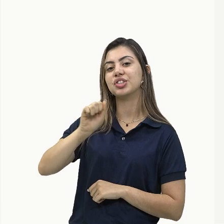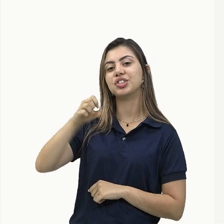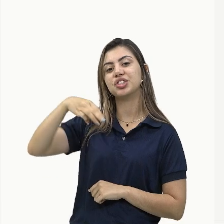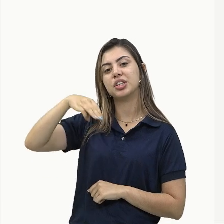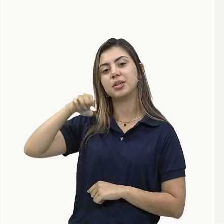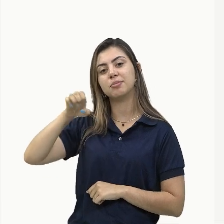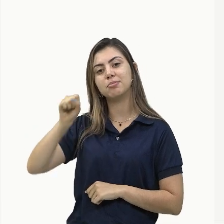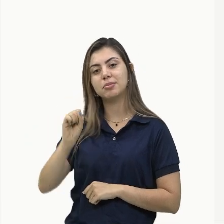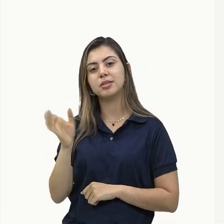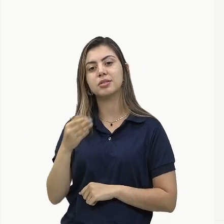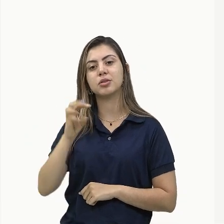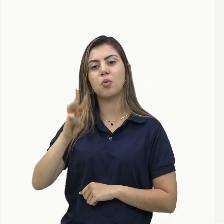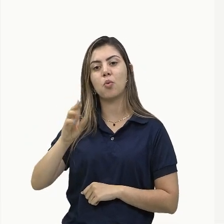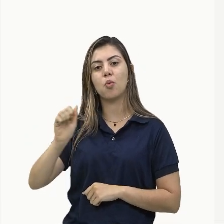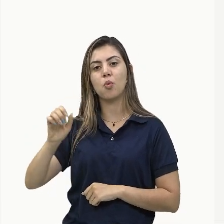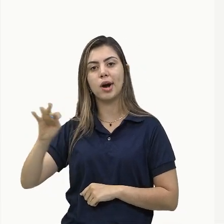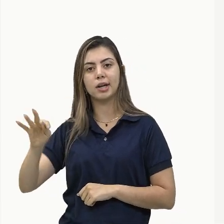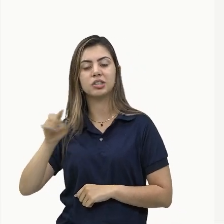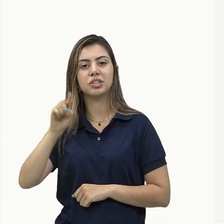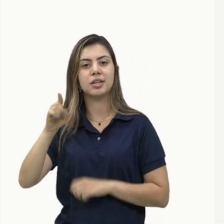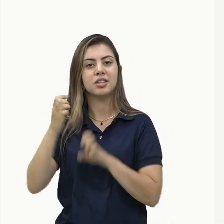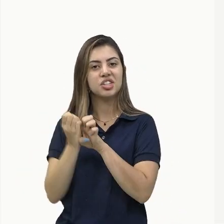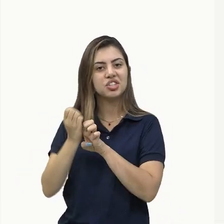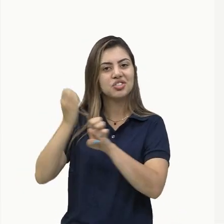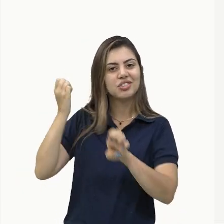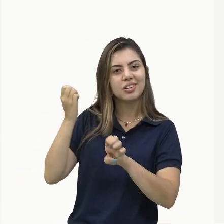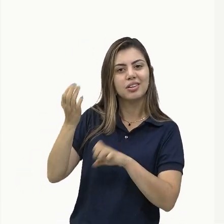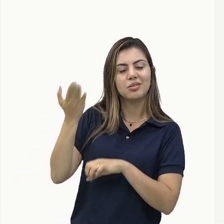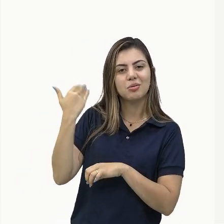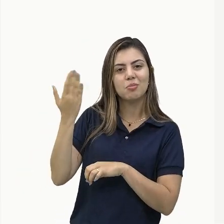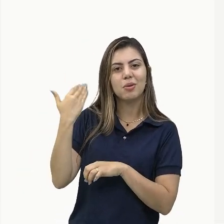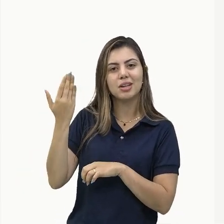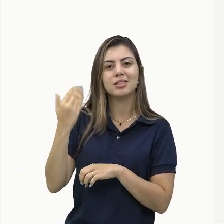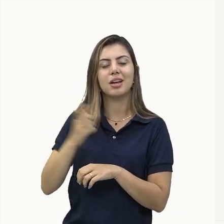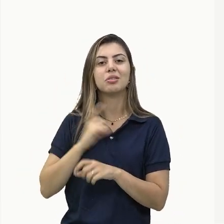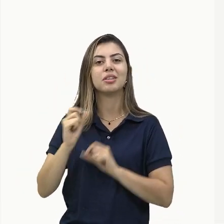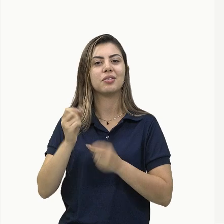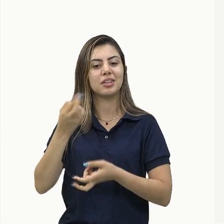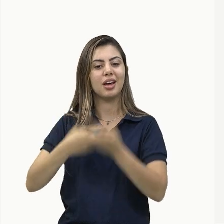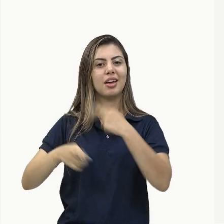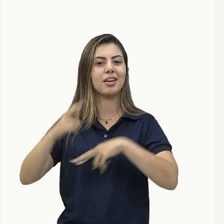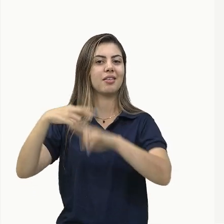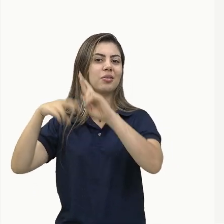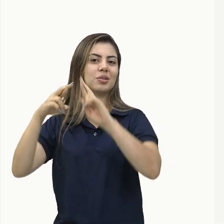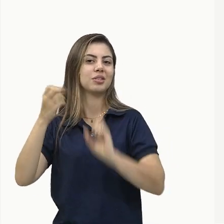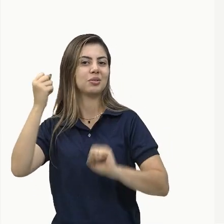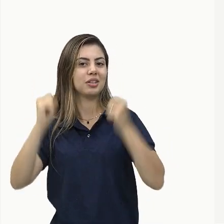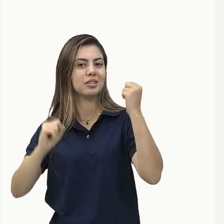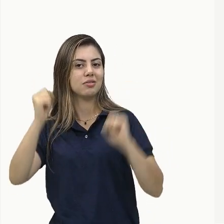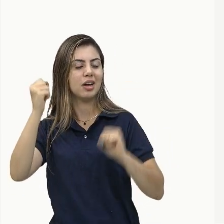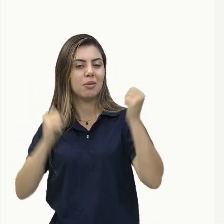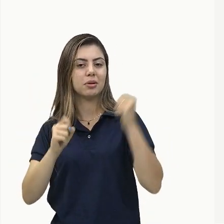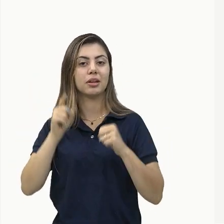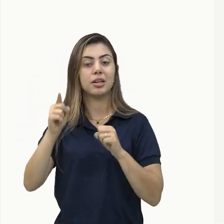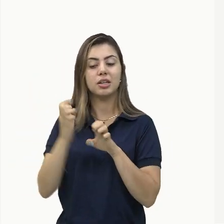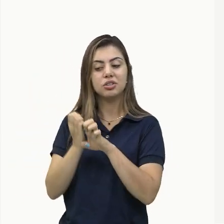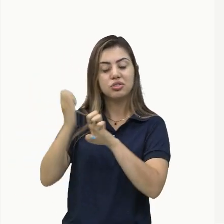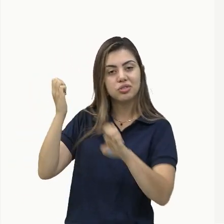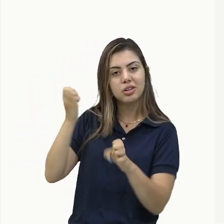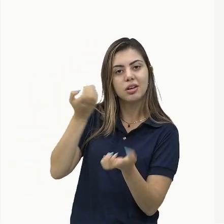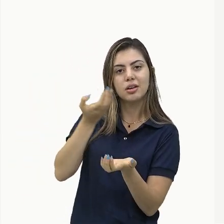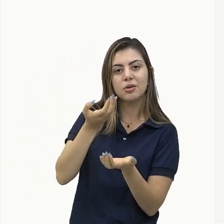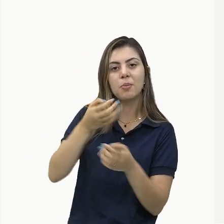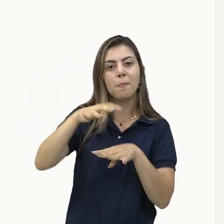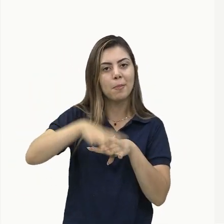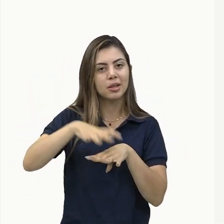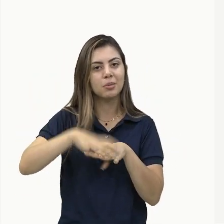um engenheiro bastante conhecido da época lá da Revolução Industrial, né? Ele foi engenheiro e matemático lá